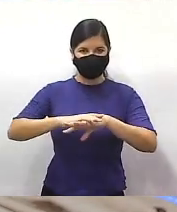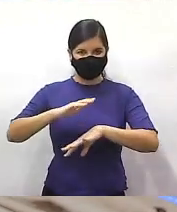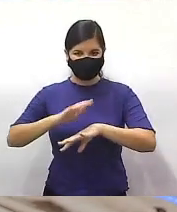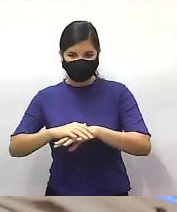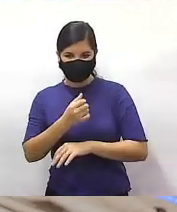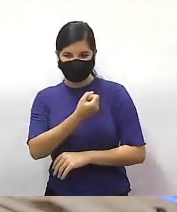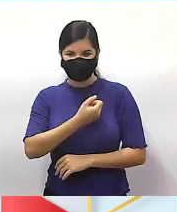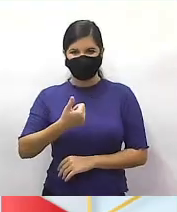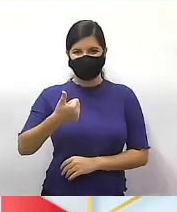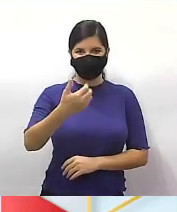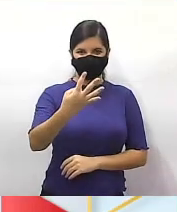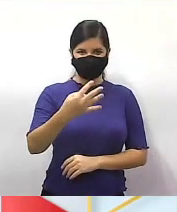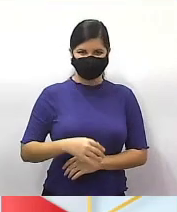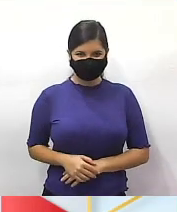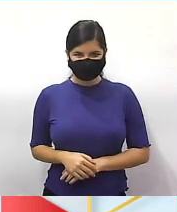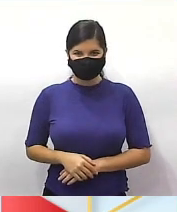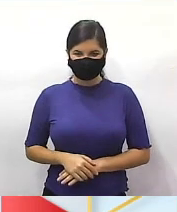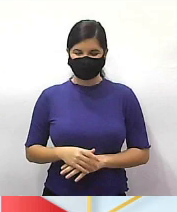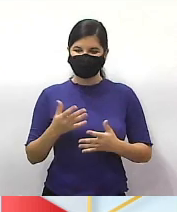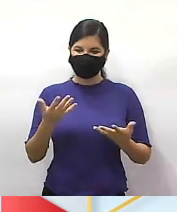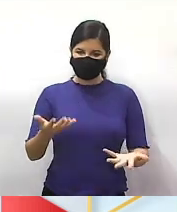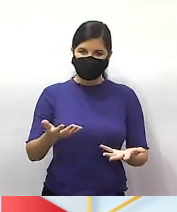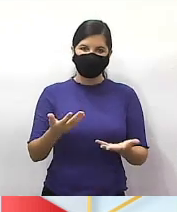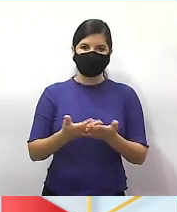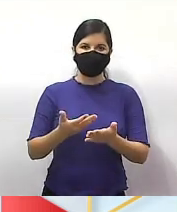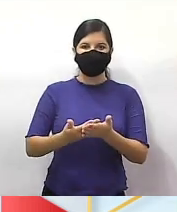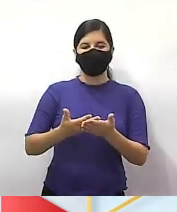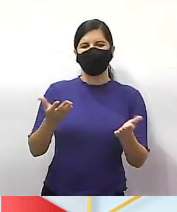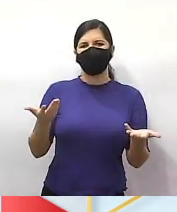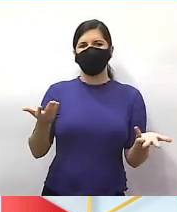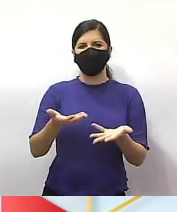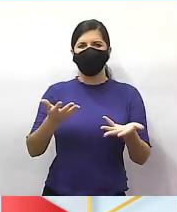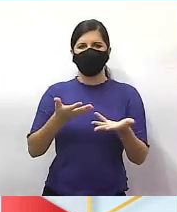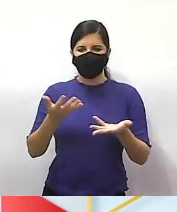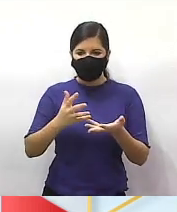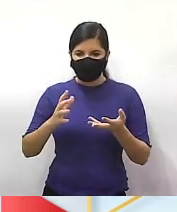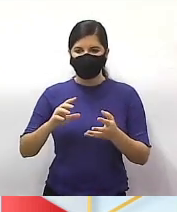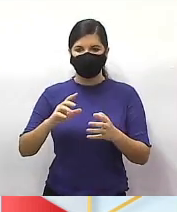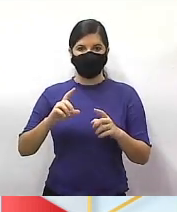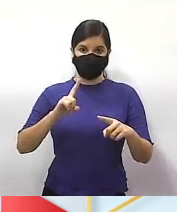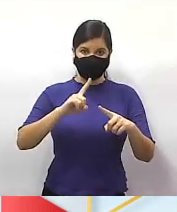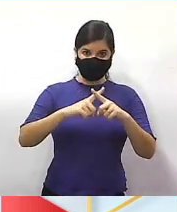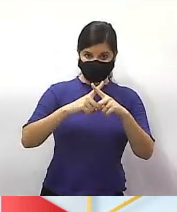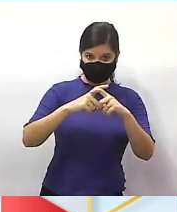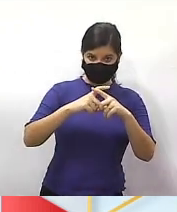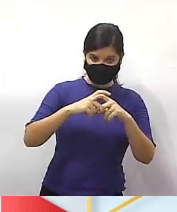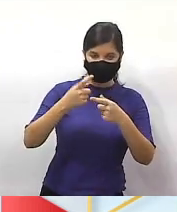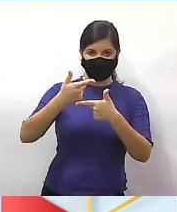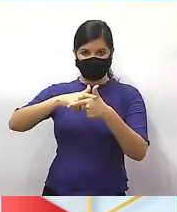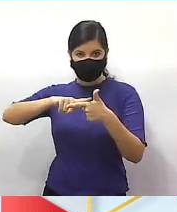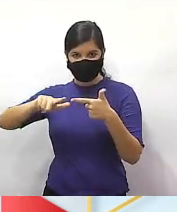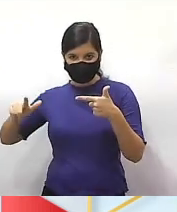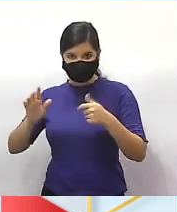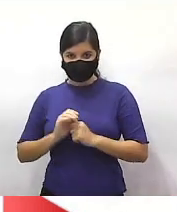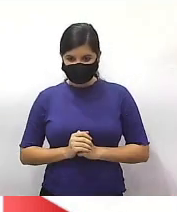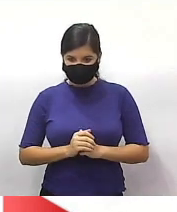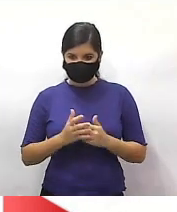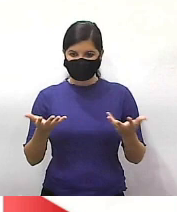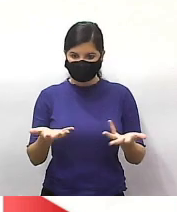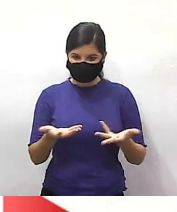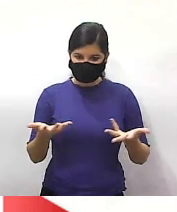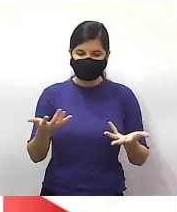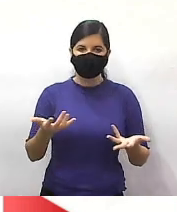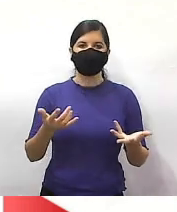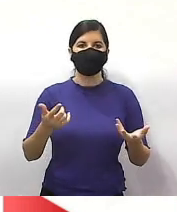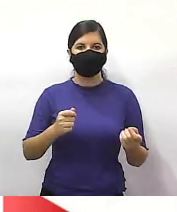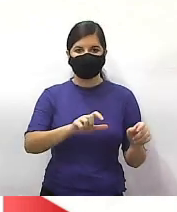número 14. Bom, gente, a nossa aula de hoje é múltiplos e divisores, conforme o nosso slide. Vamos seguir aos poucos